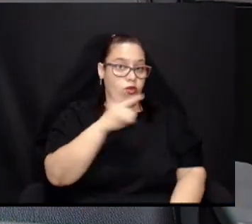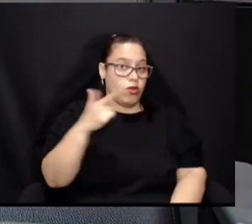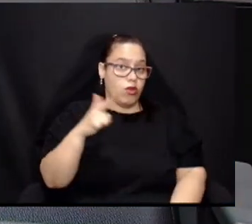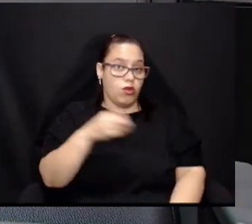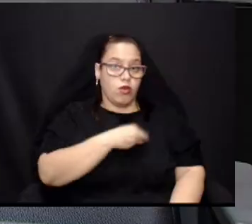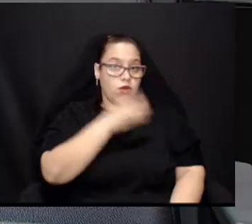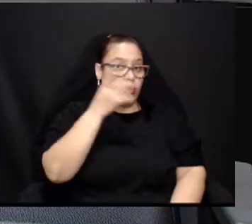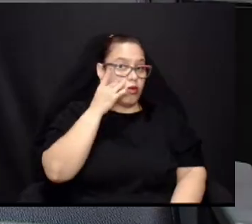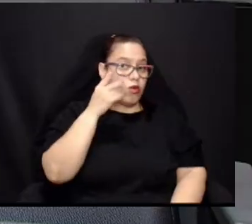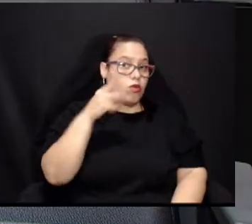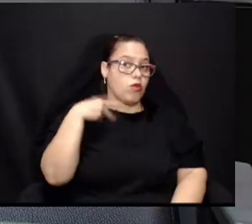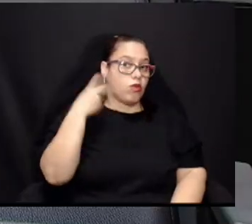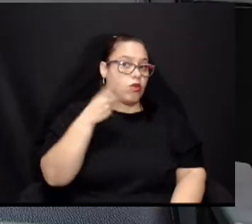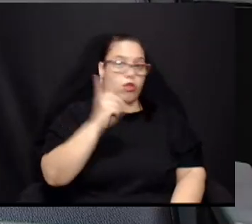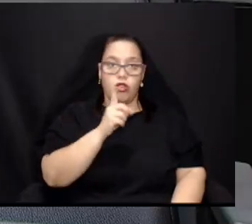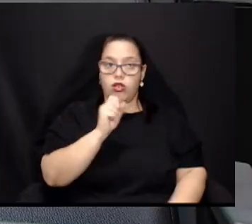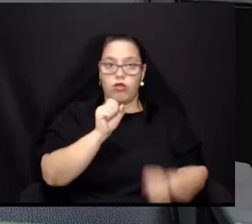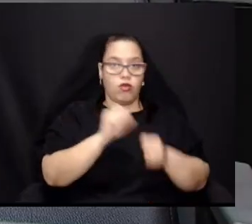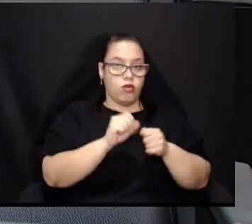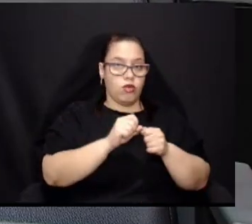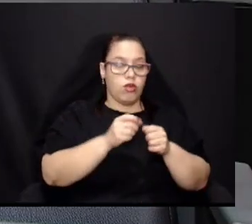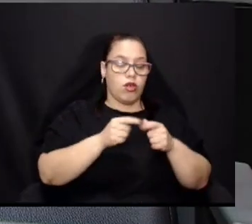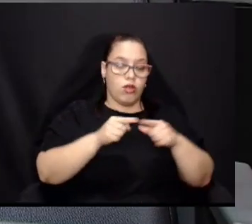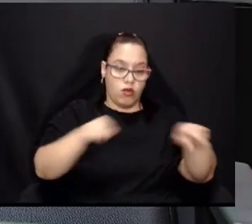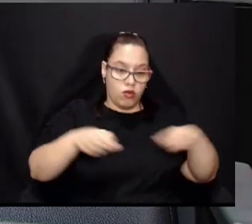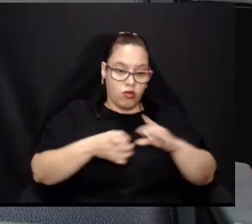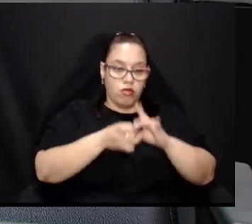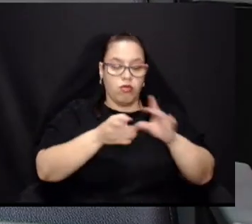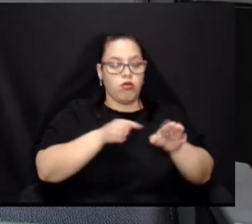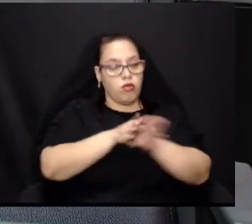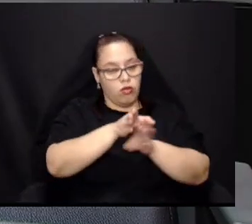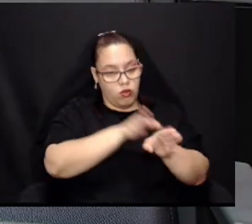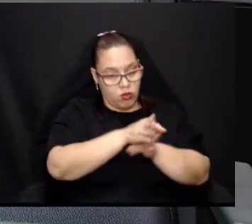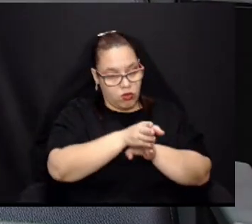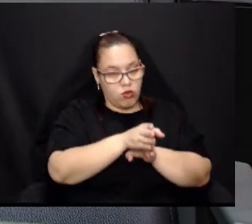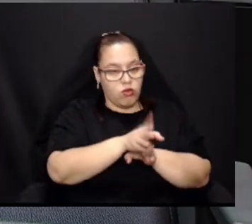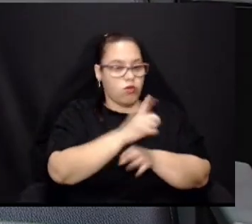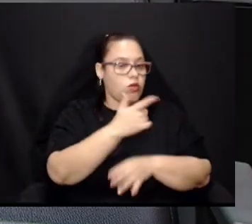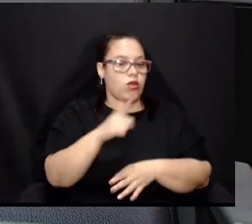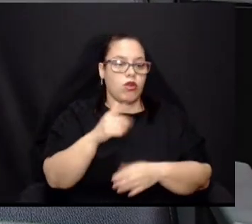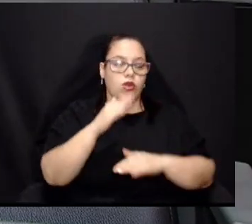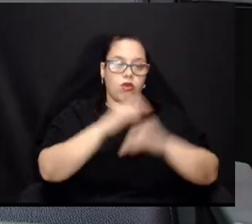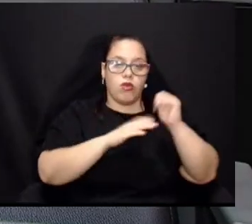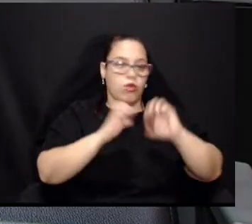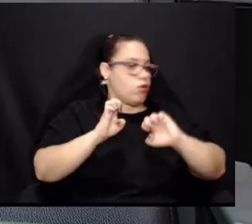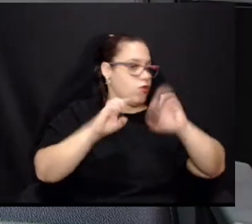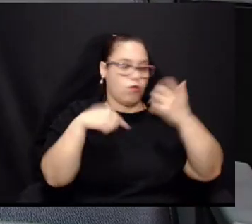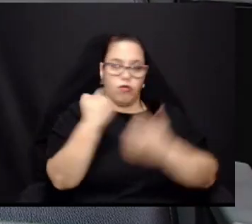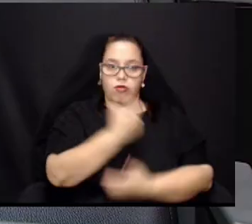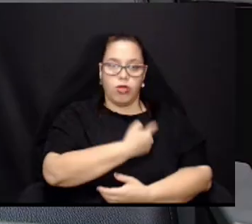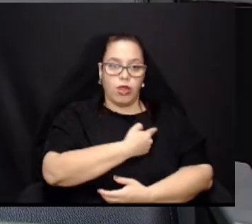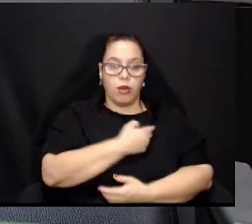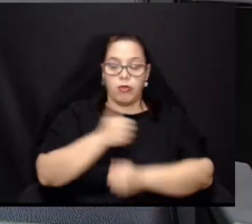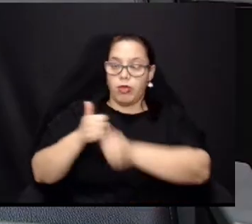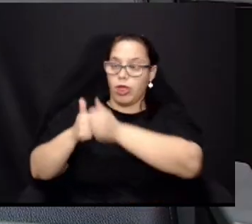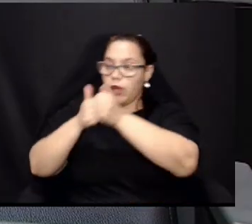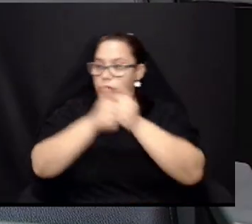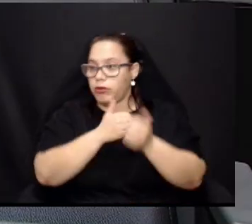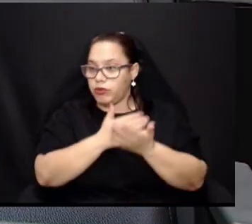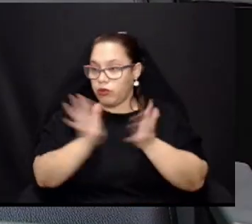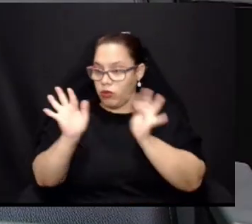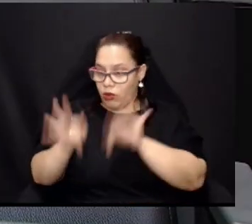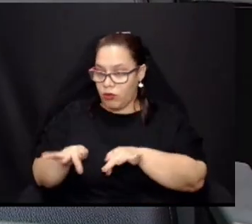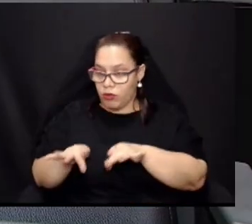gente não atua. A gente cede o espaço, né, passa as orientações, só que não tem atuação do cerimonial nosso. E vocês acompanham do início ao fim?